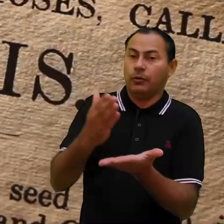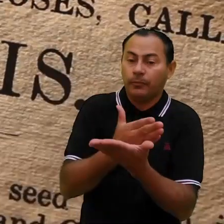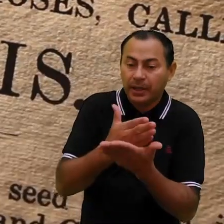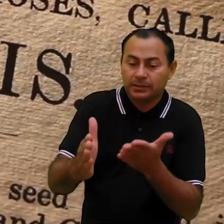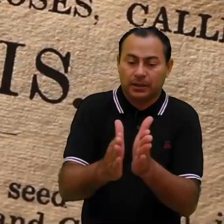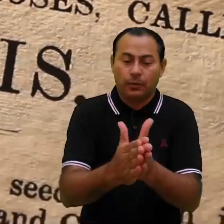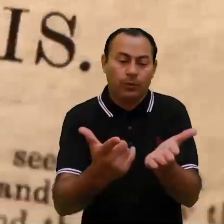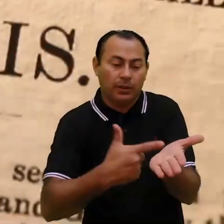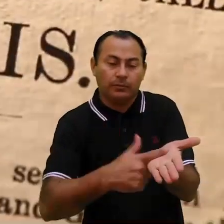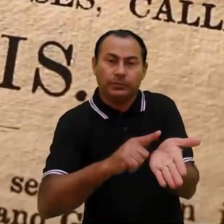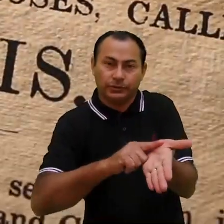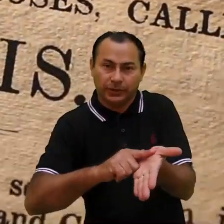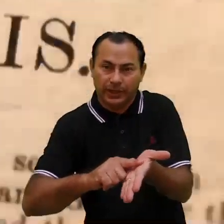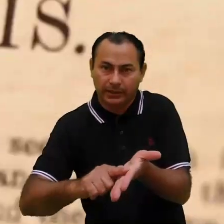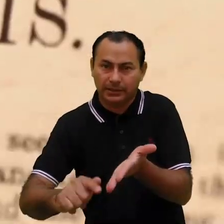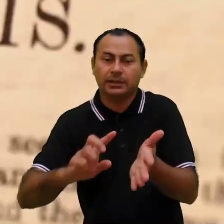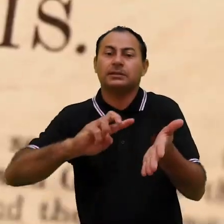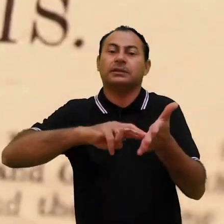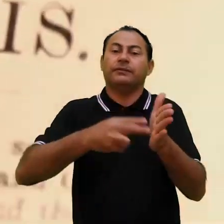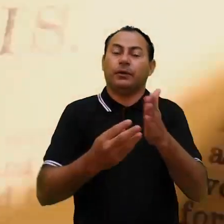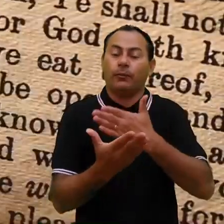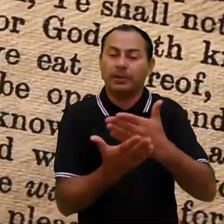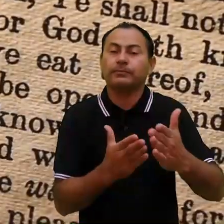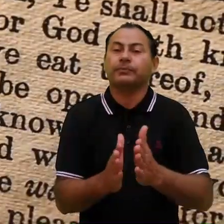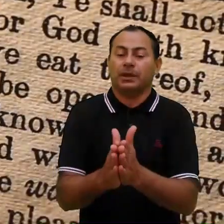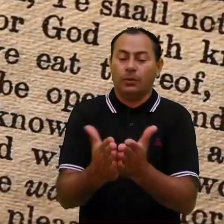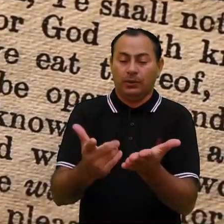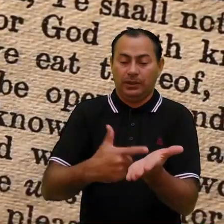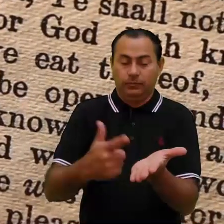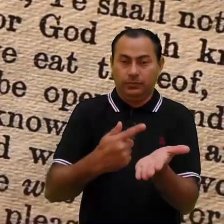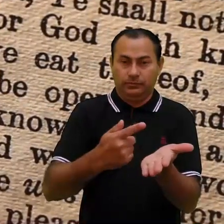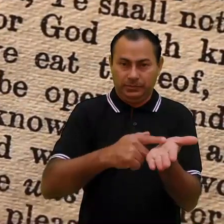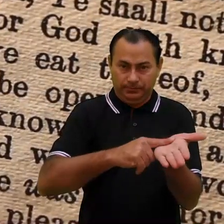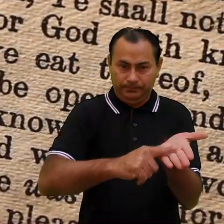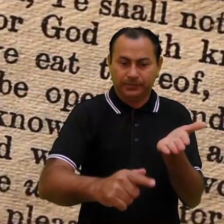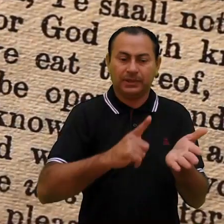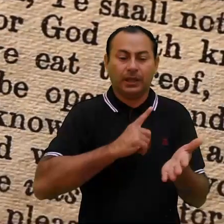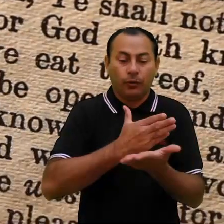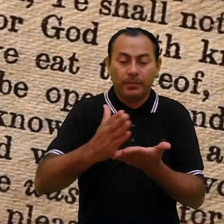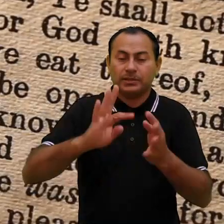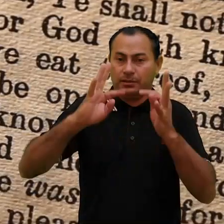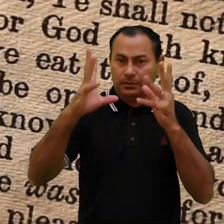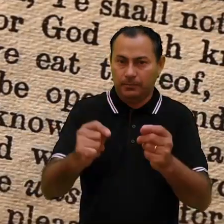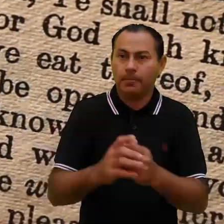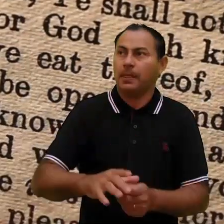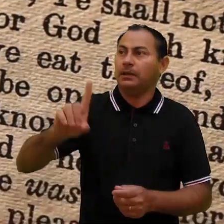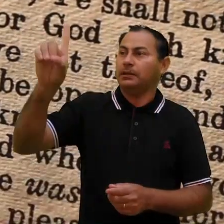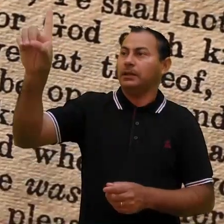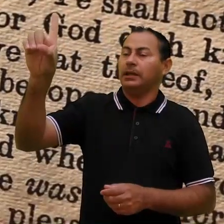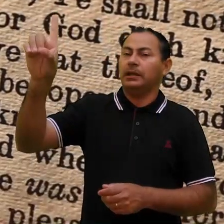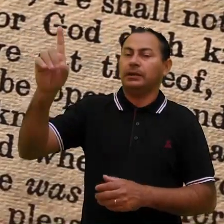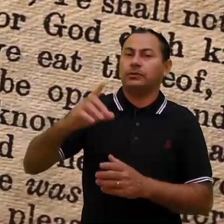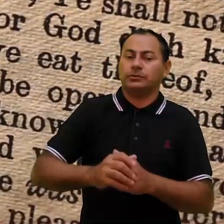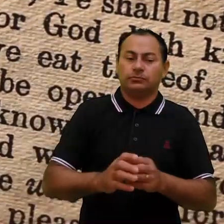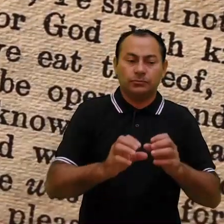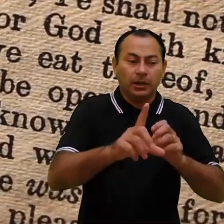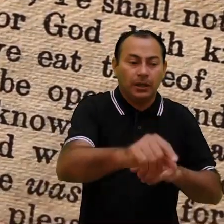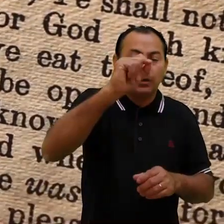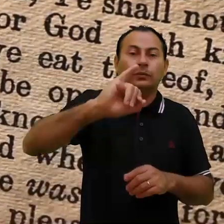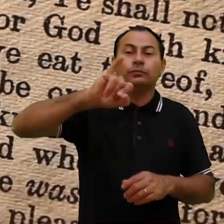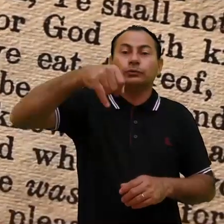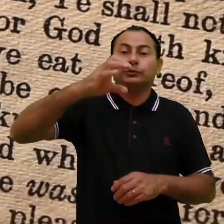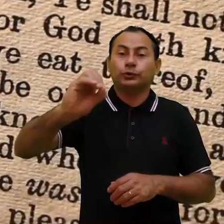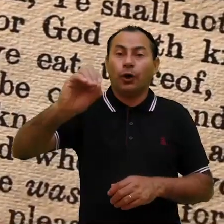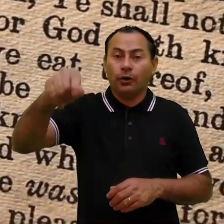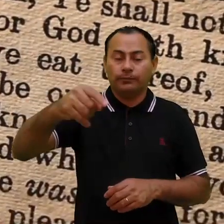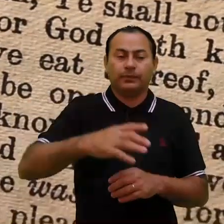de Gênesis, que significa começo. O livro de Gênesis tem a ver com o começo de tudo. Deus humilhou Jó, um grande pensador